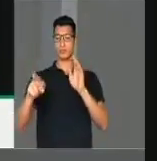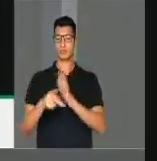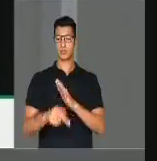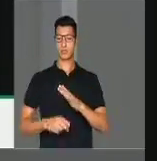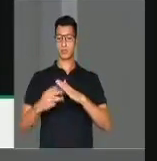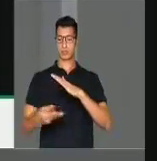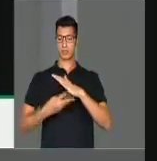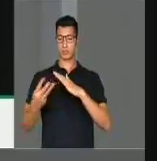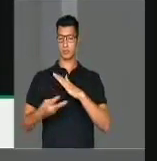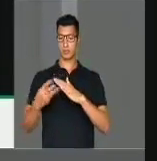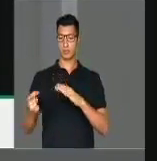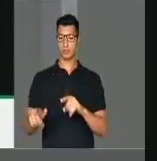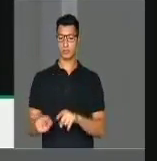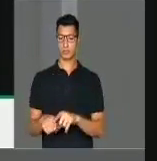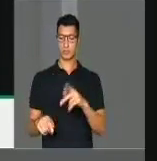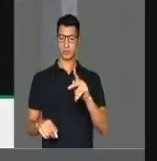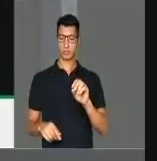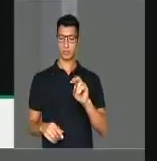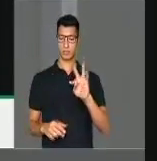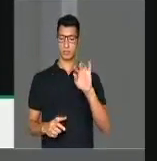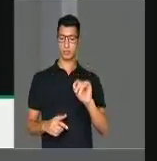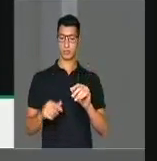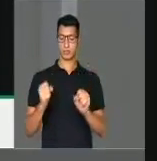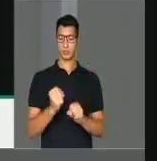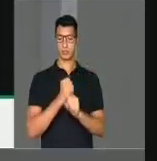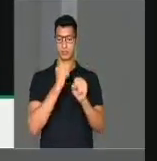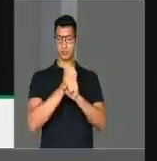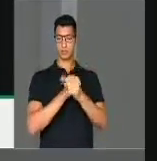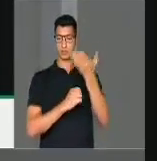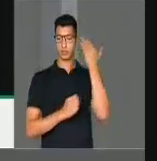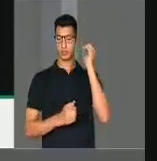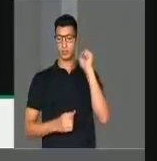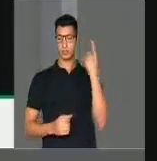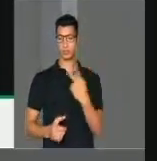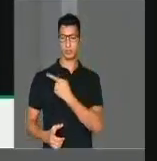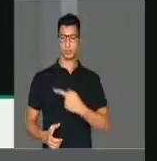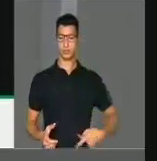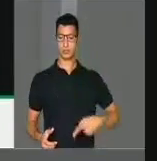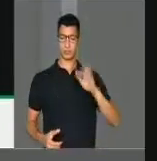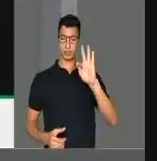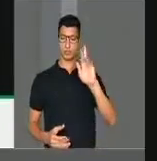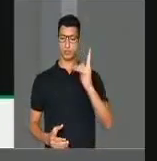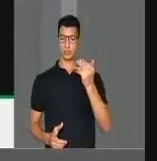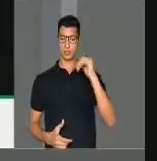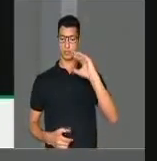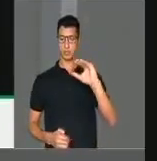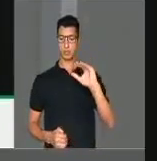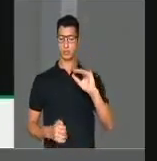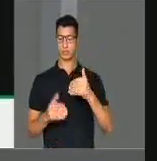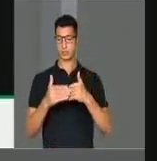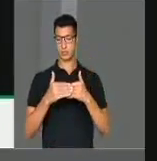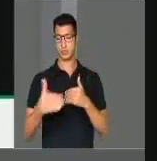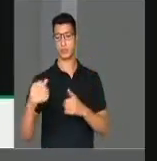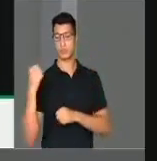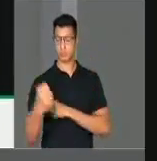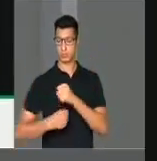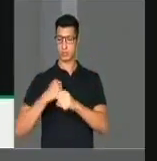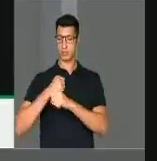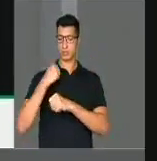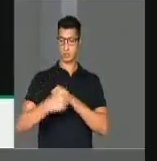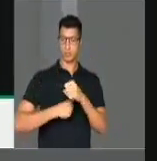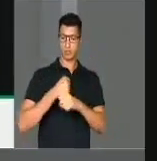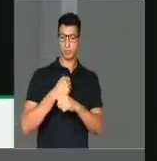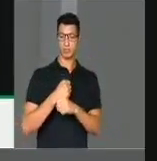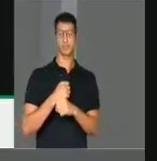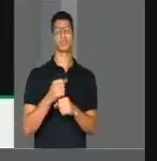da privatização. O aeroporto do estado do Ceará foi construído ainda pelo ex-presidente Fernando Henrique Cardoso. Passaram-se vários